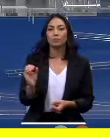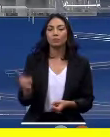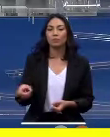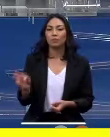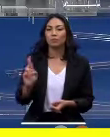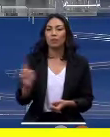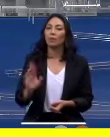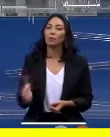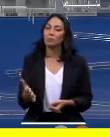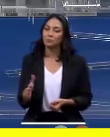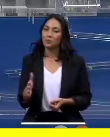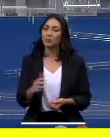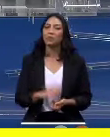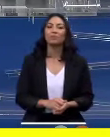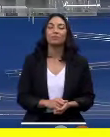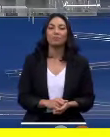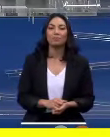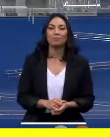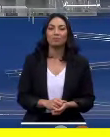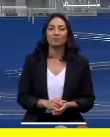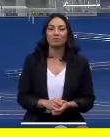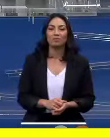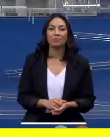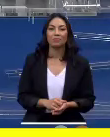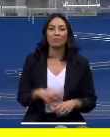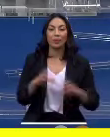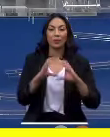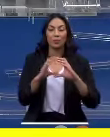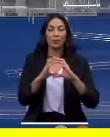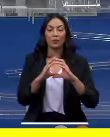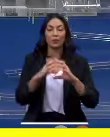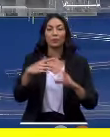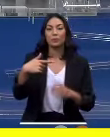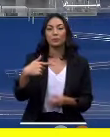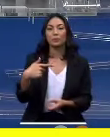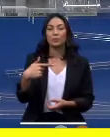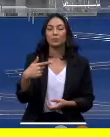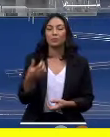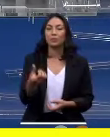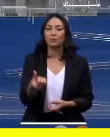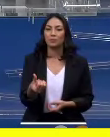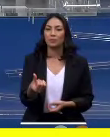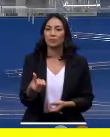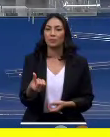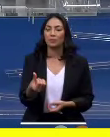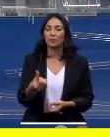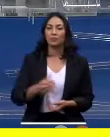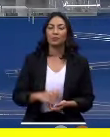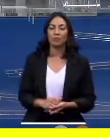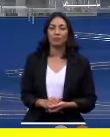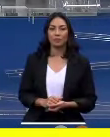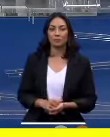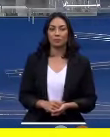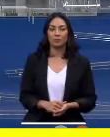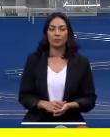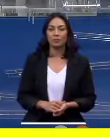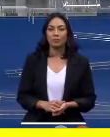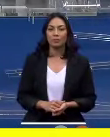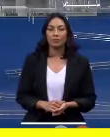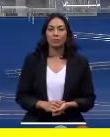mil reais. Vem chegando mais uma bola sorteada, é 76. Bola